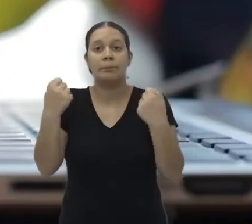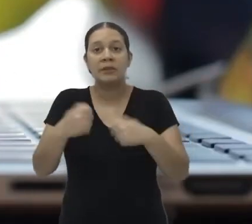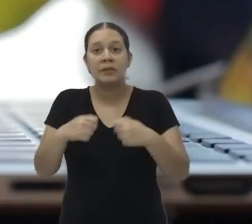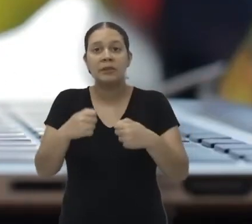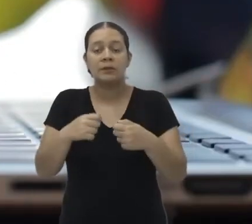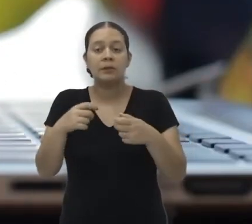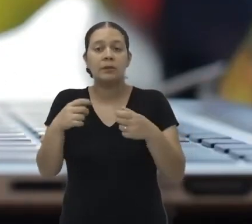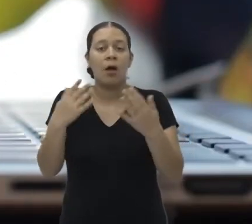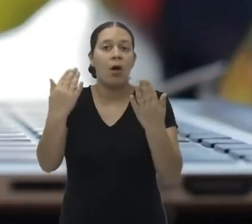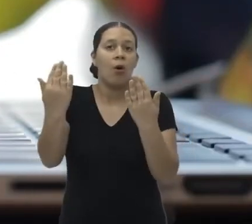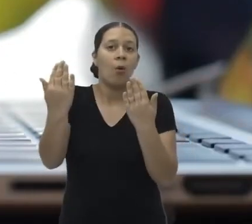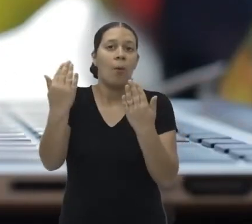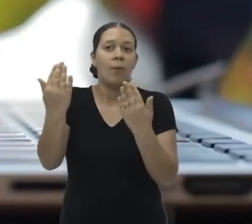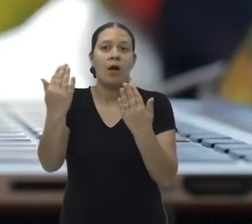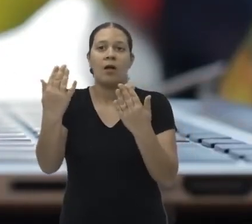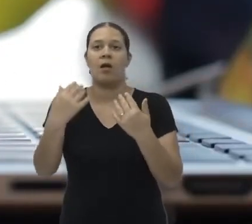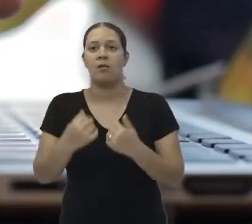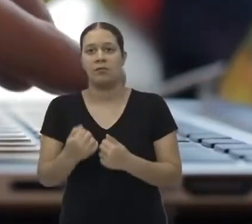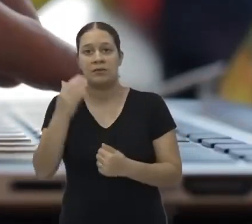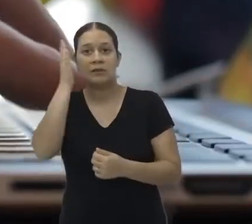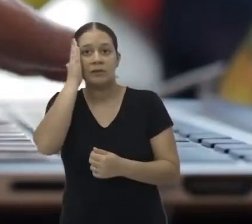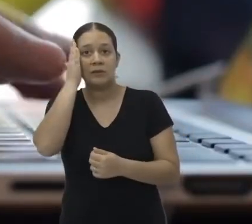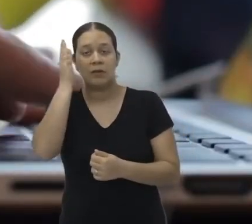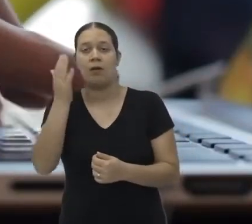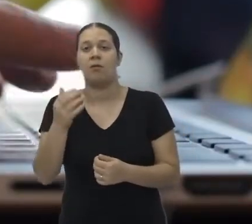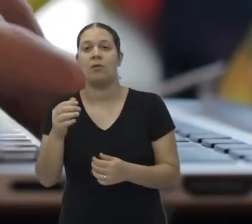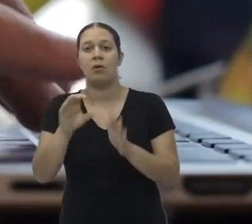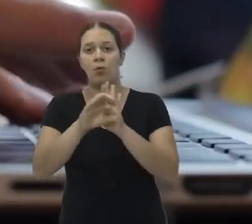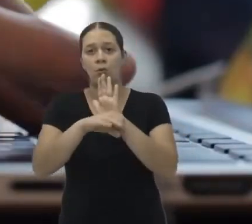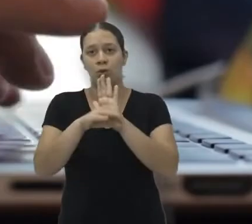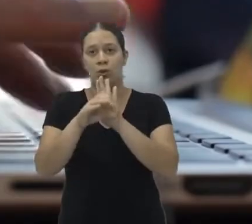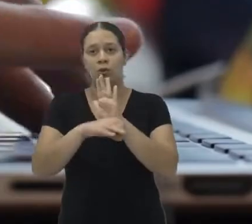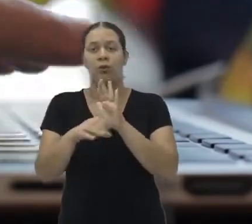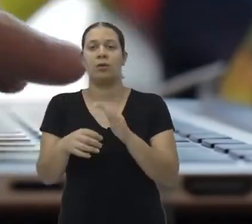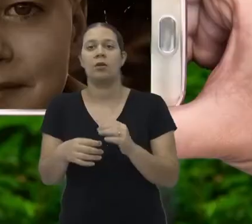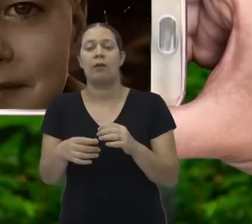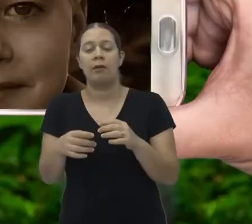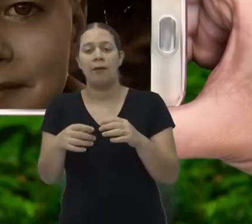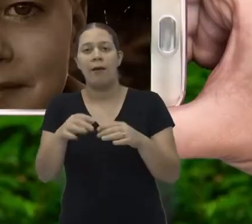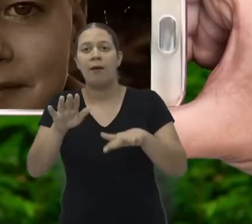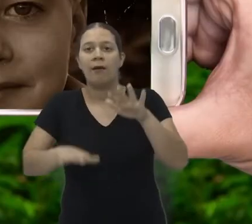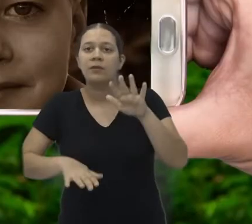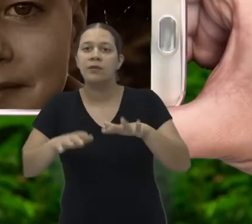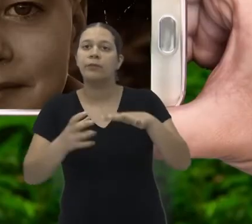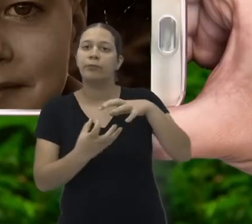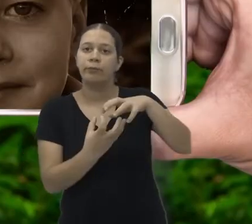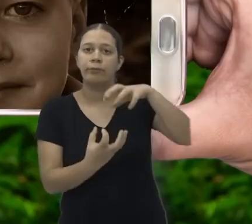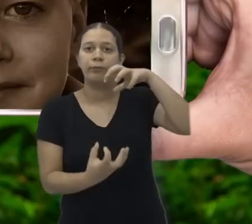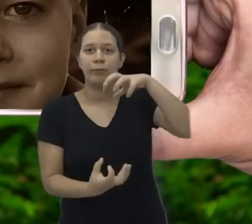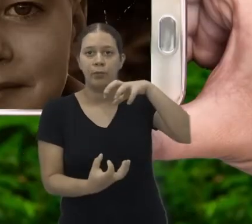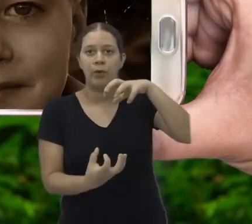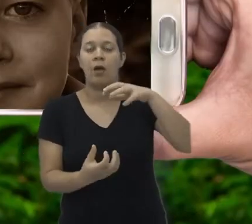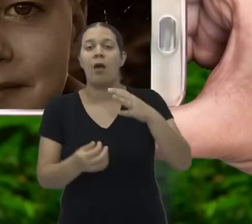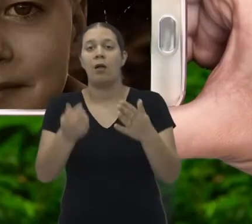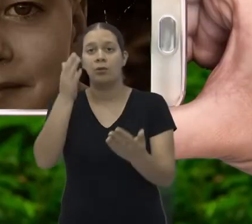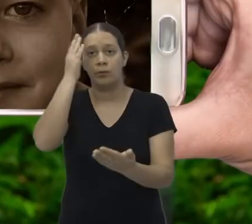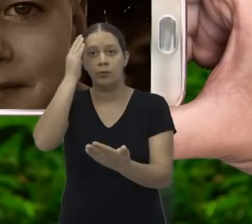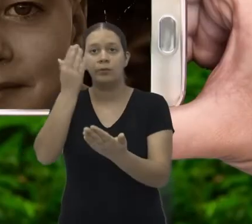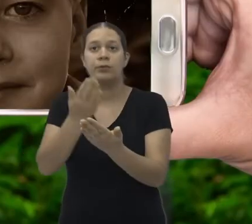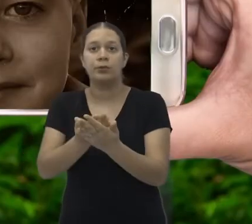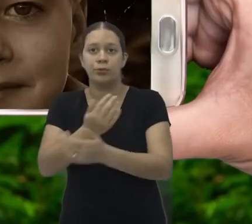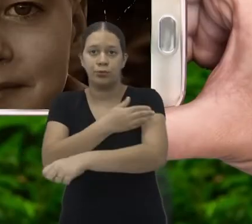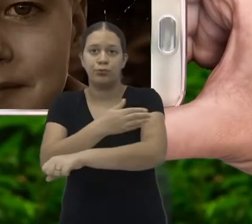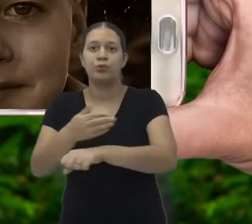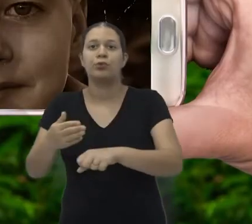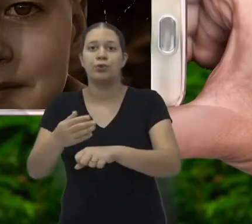aprender a discernir, selecionar o conteúdo. Inclusive os adultos, Aqueles que são menos tecnológicos